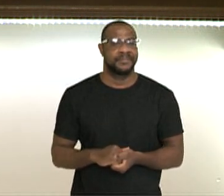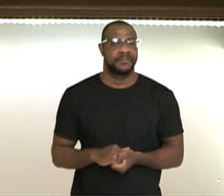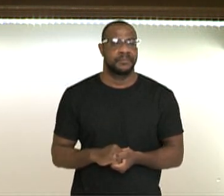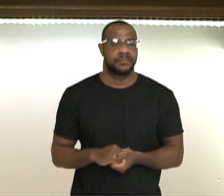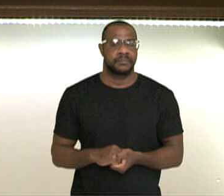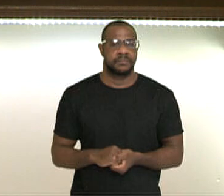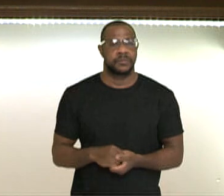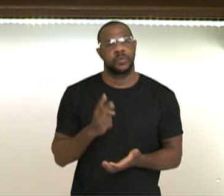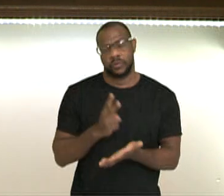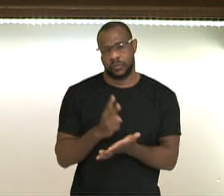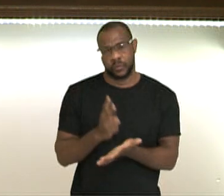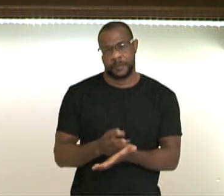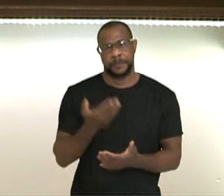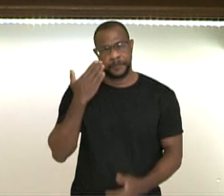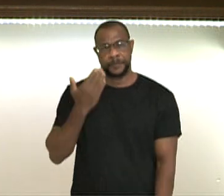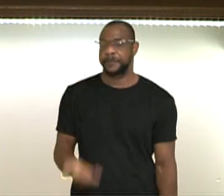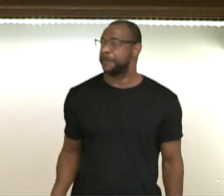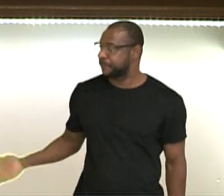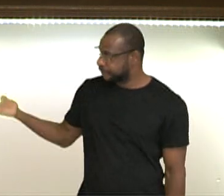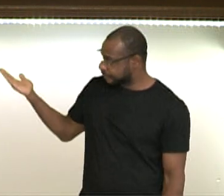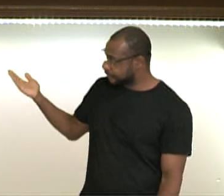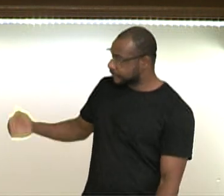Vamos continuando então.